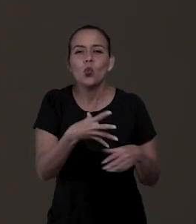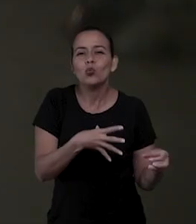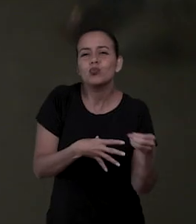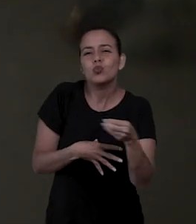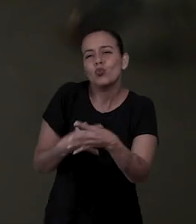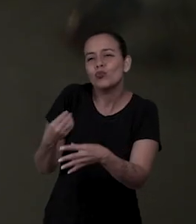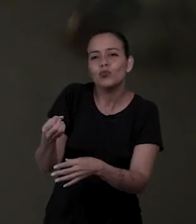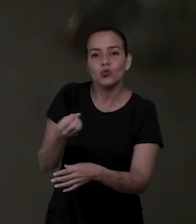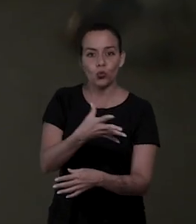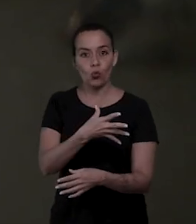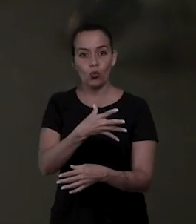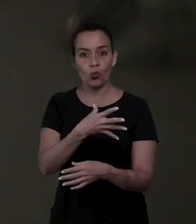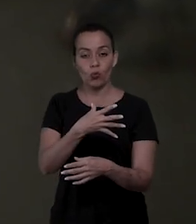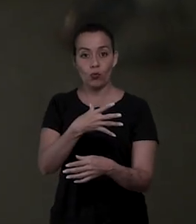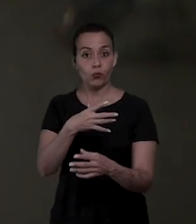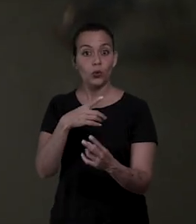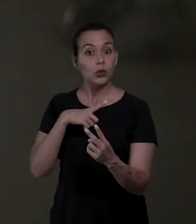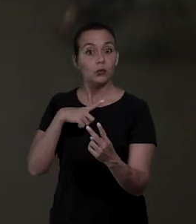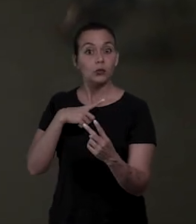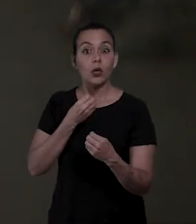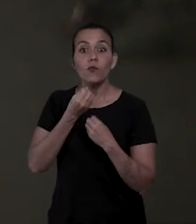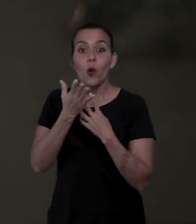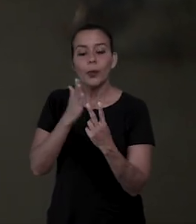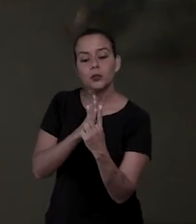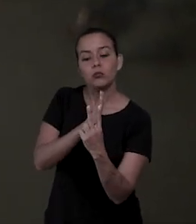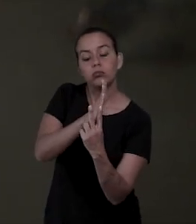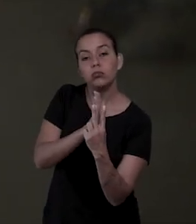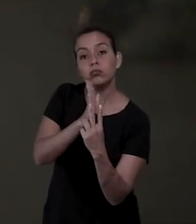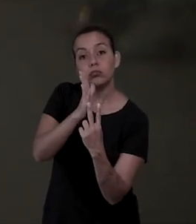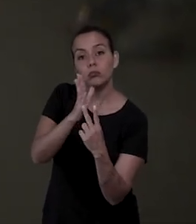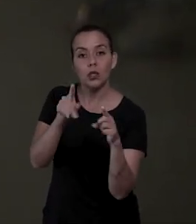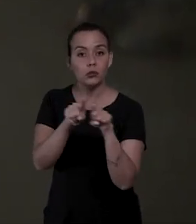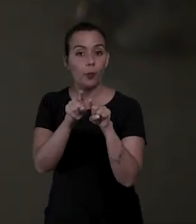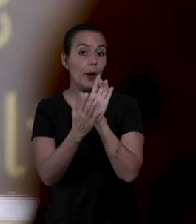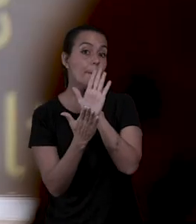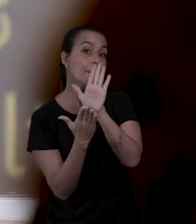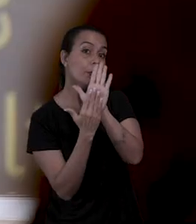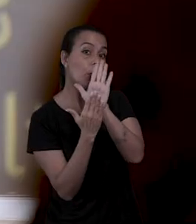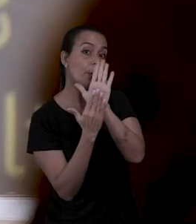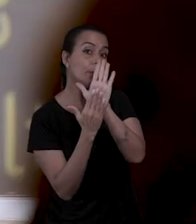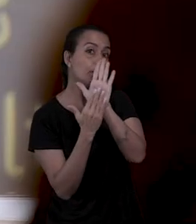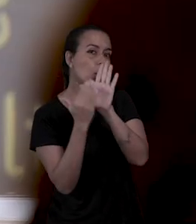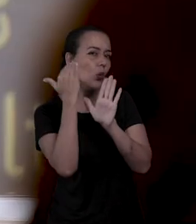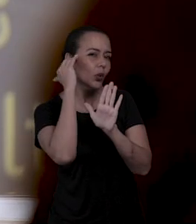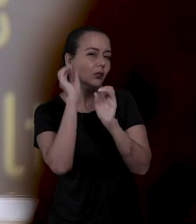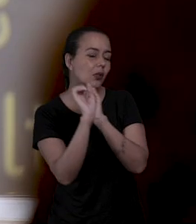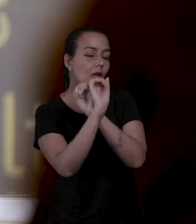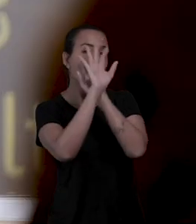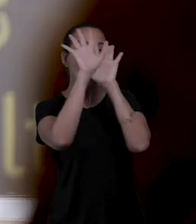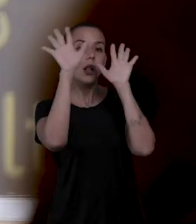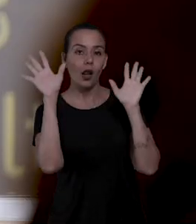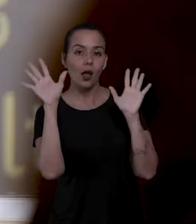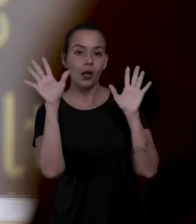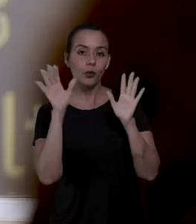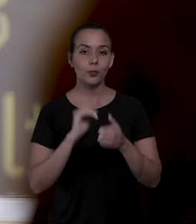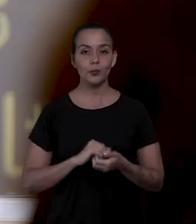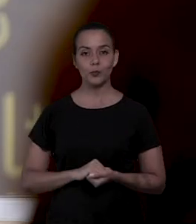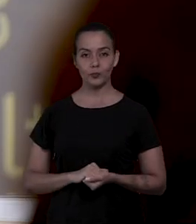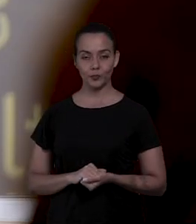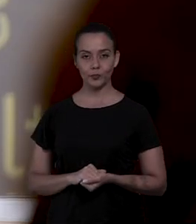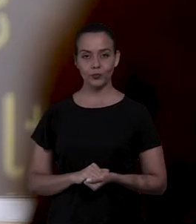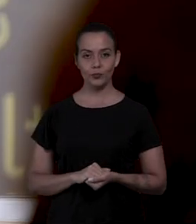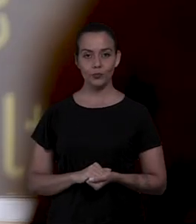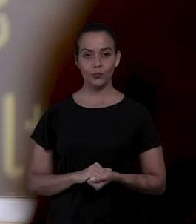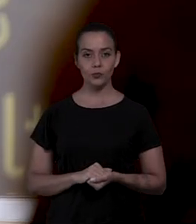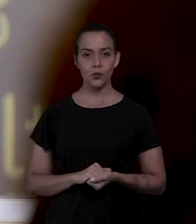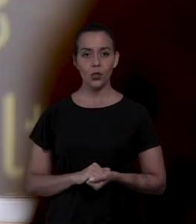propor novos entendimentos sobre as coisas. A jovem lava as mãos. Que os nossos corpos gordos, eles são